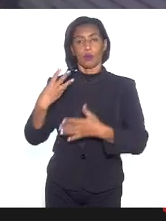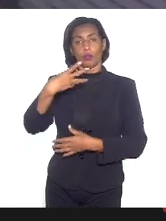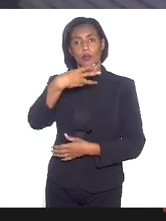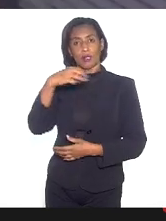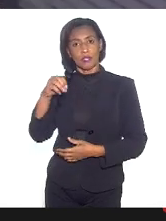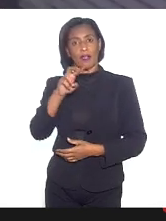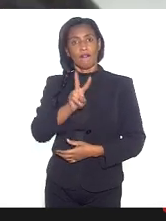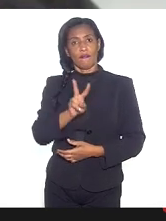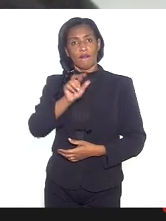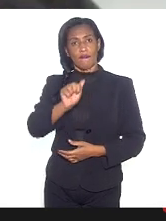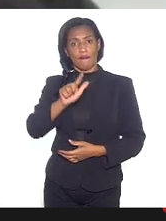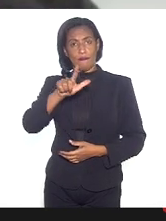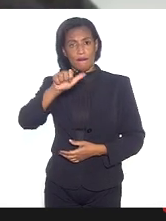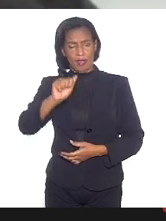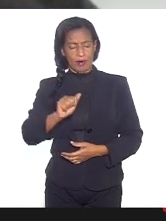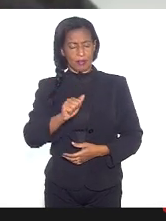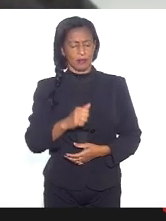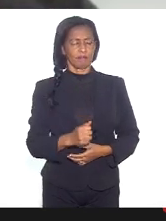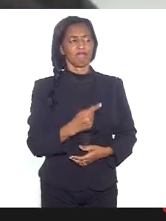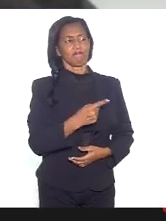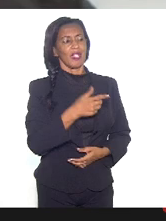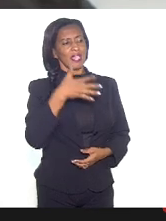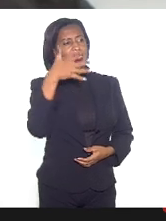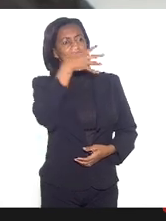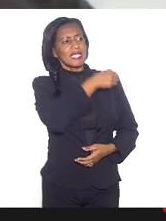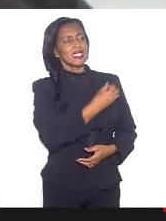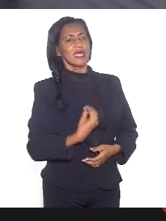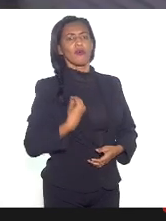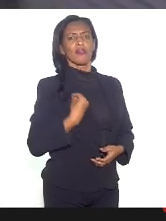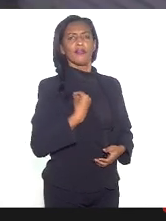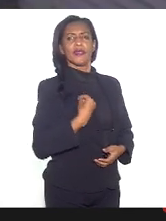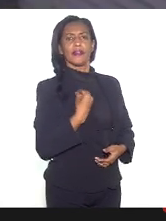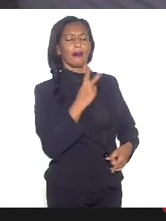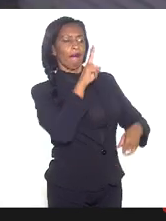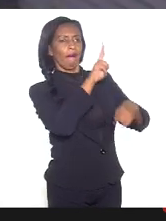300 vagas. O número de guarda-vidas, Coronel Polito?